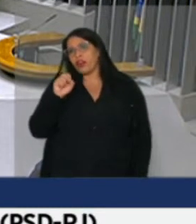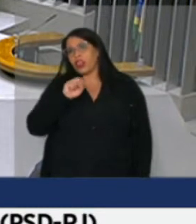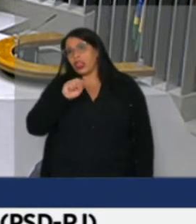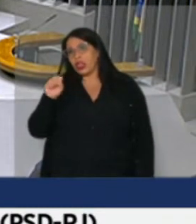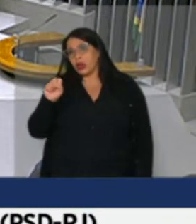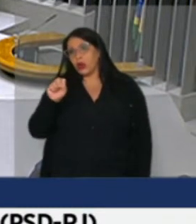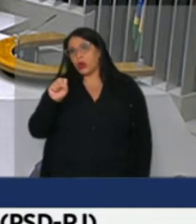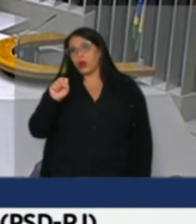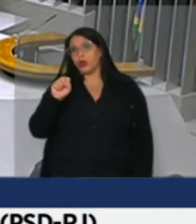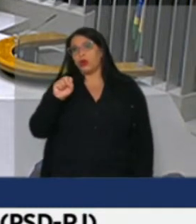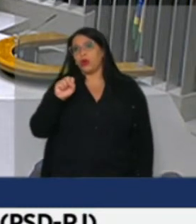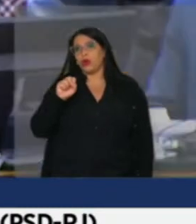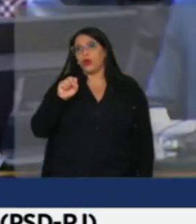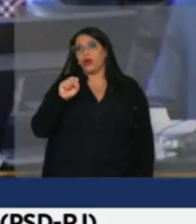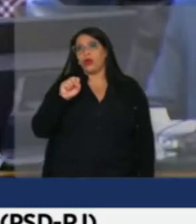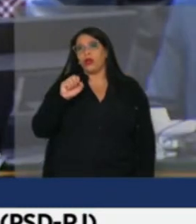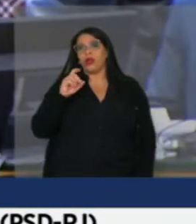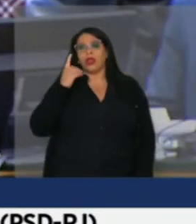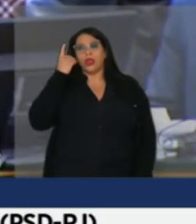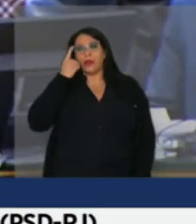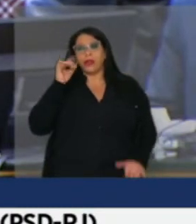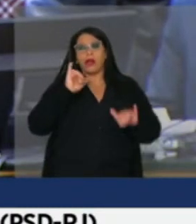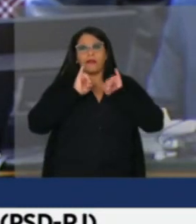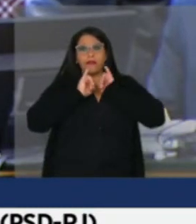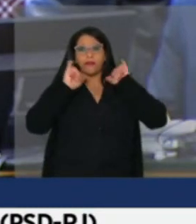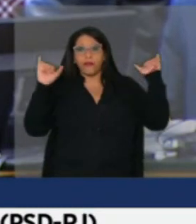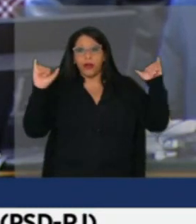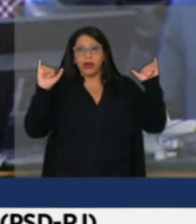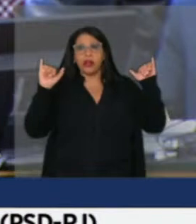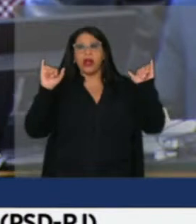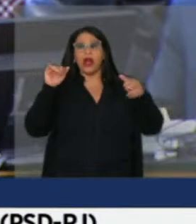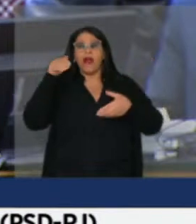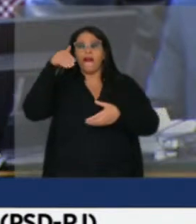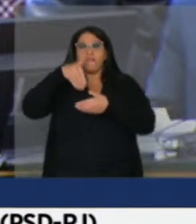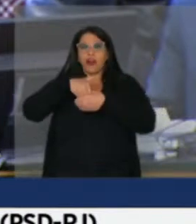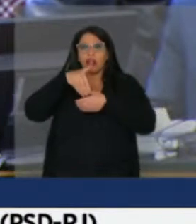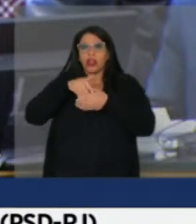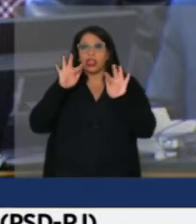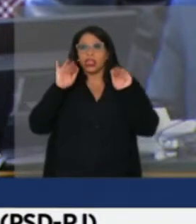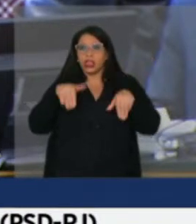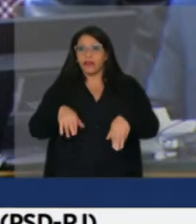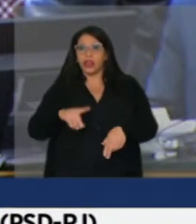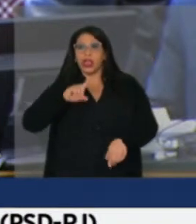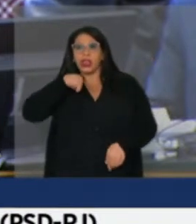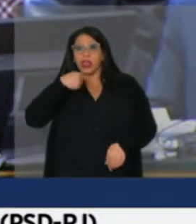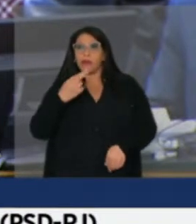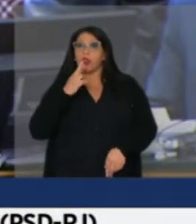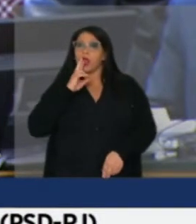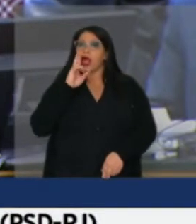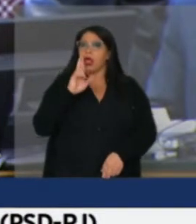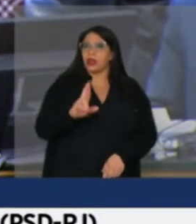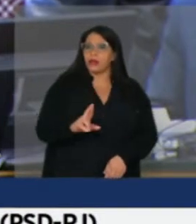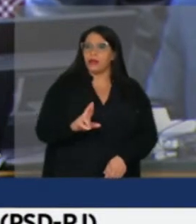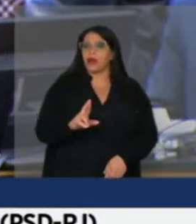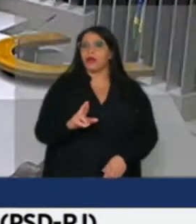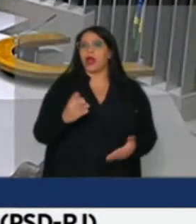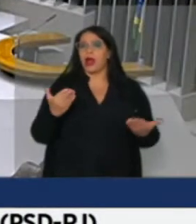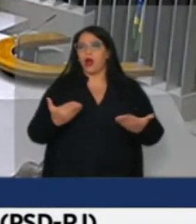Lira, presidente da Câmara, deve anunciar o encerramento da votação e anunciar logo em seguida o resultado. Até